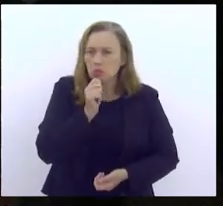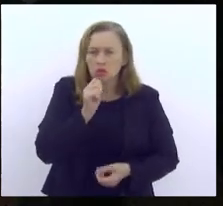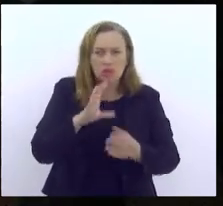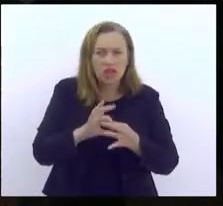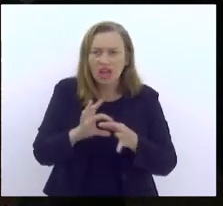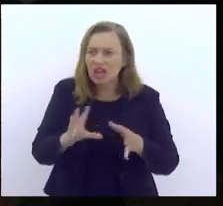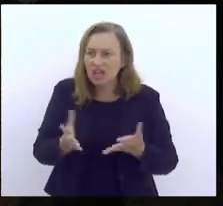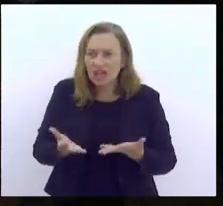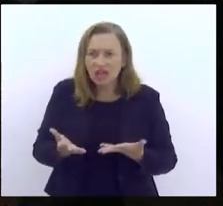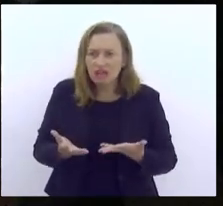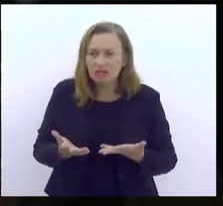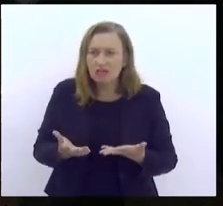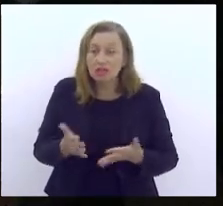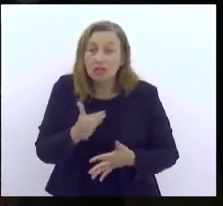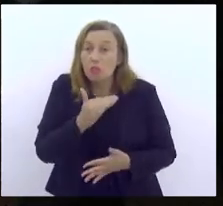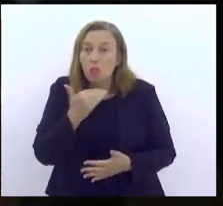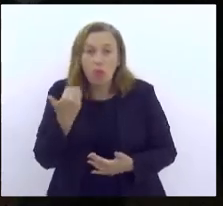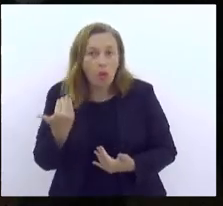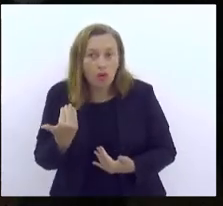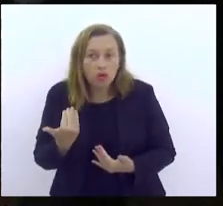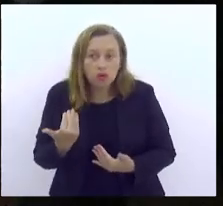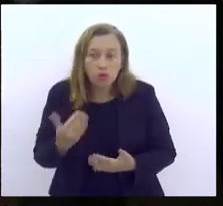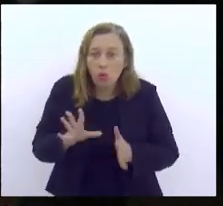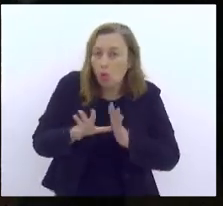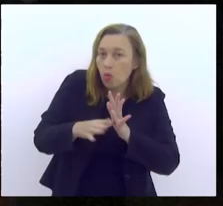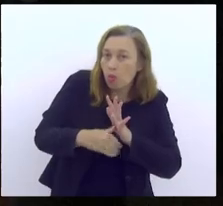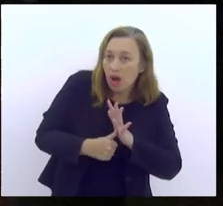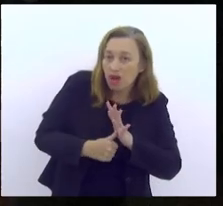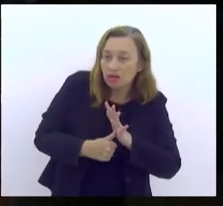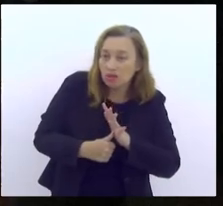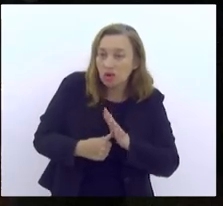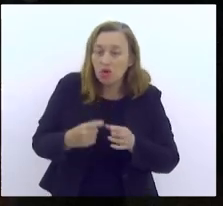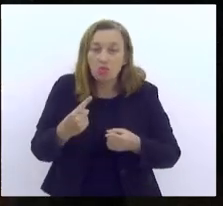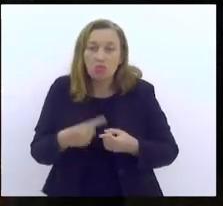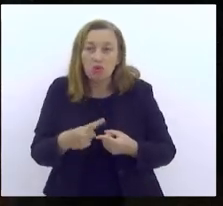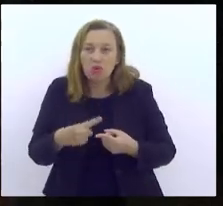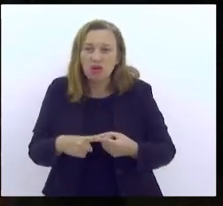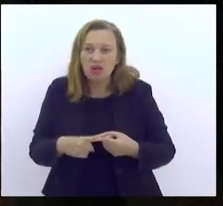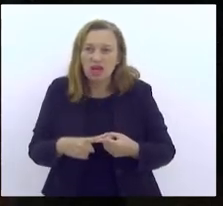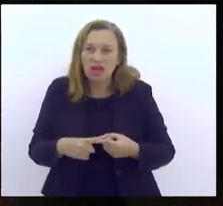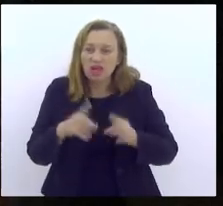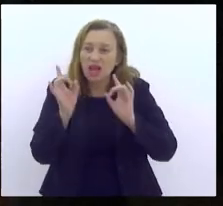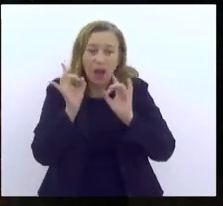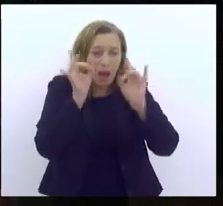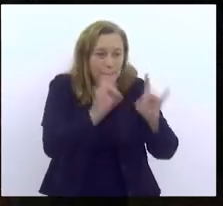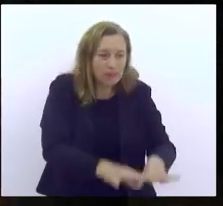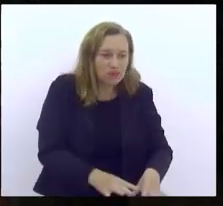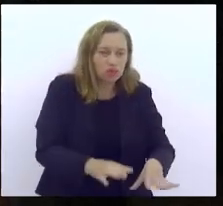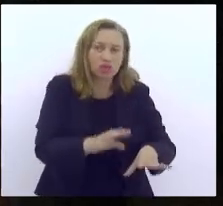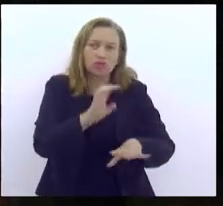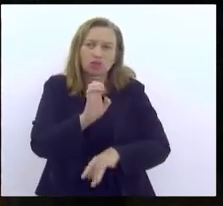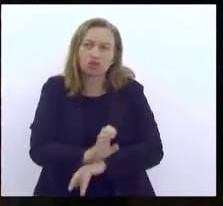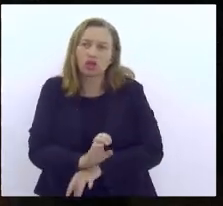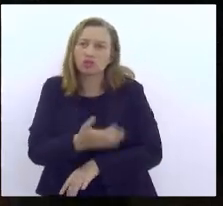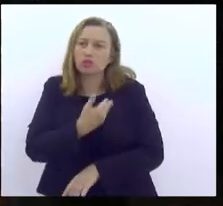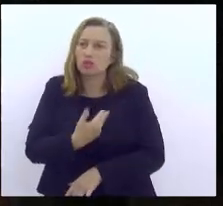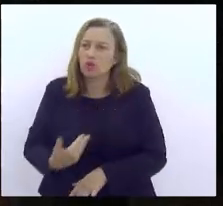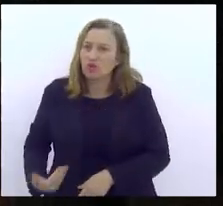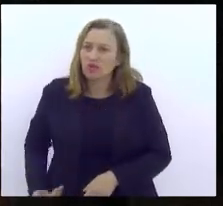certo, de ser assassinado, de ser roubado, porque está totalmente abandonado o nosso Estado. Então,